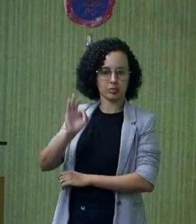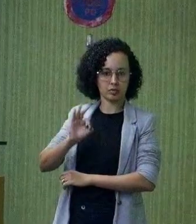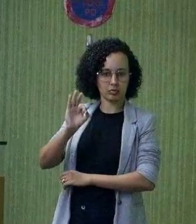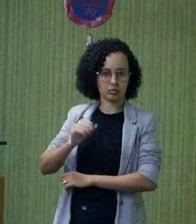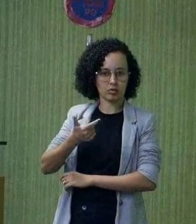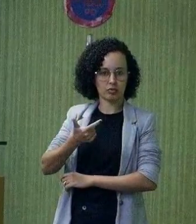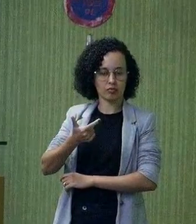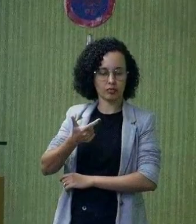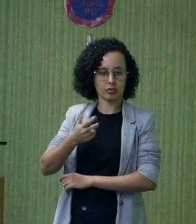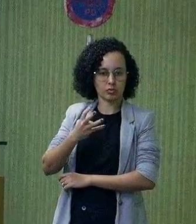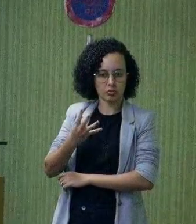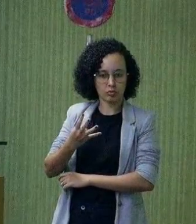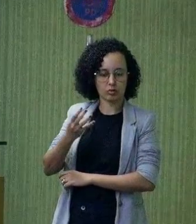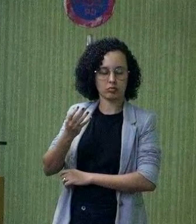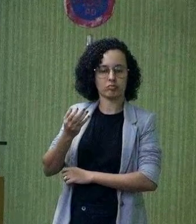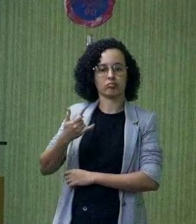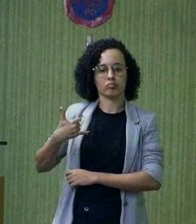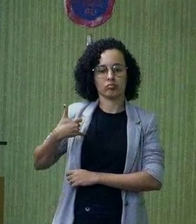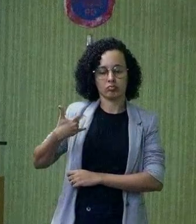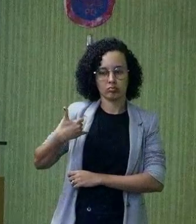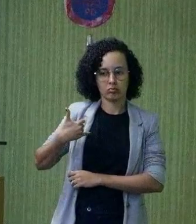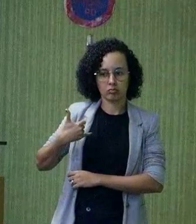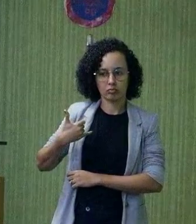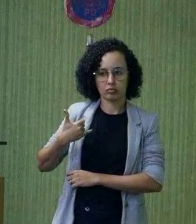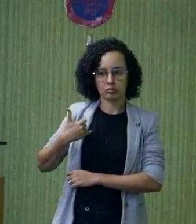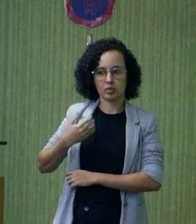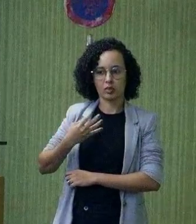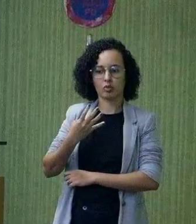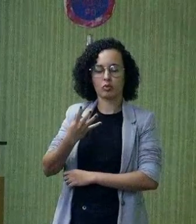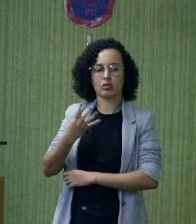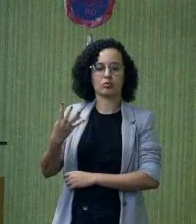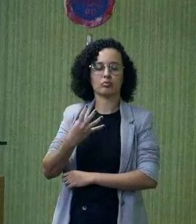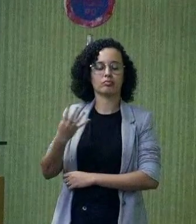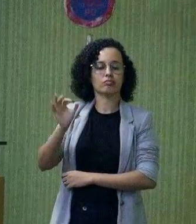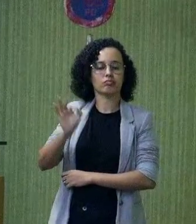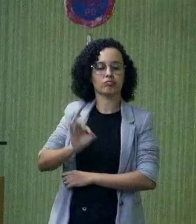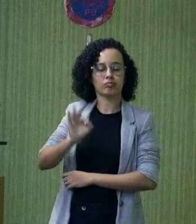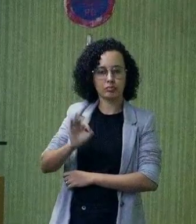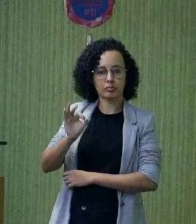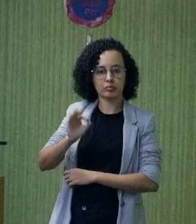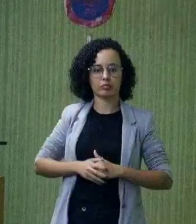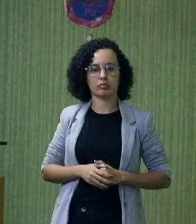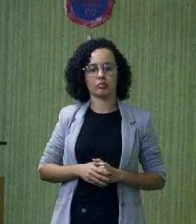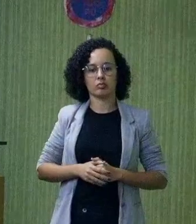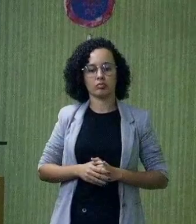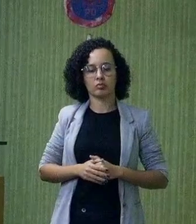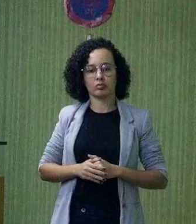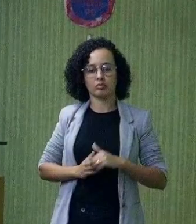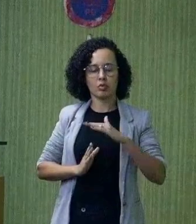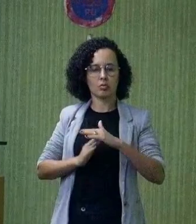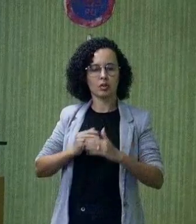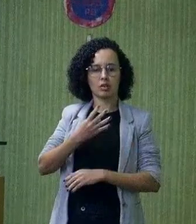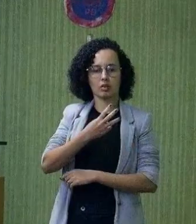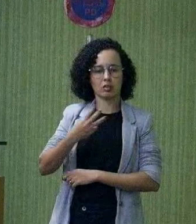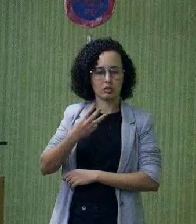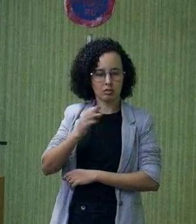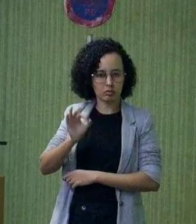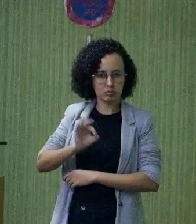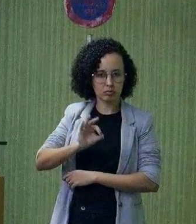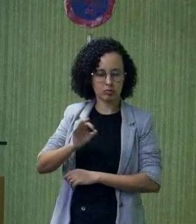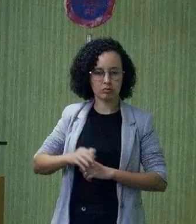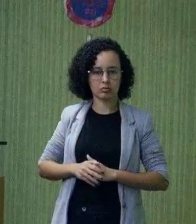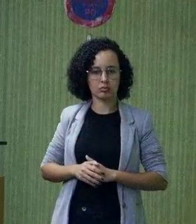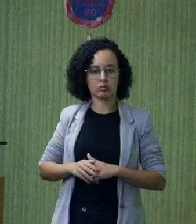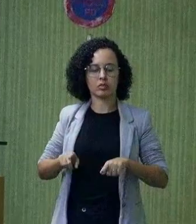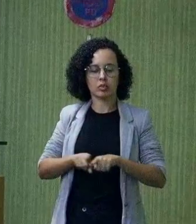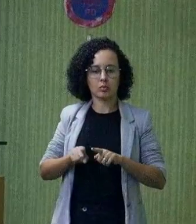anos com acesso à graduação para 44% o atual plano estabeleceu 33 né de modo também a reduzir